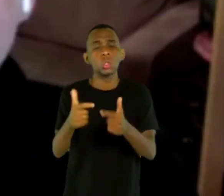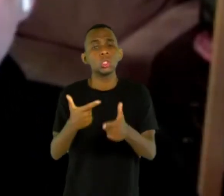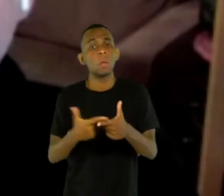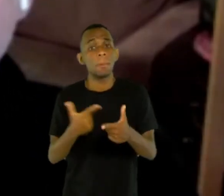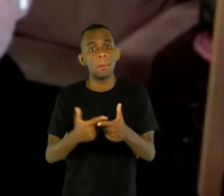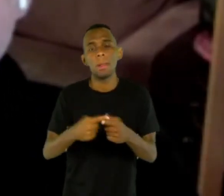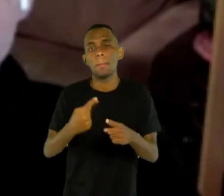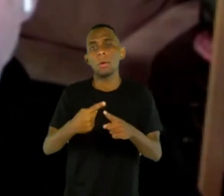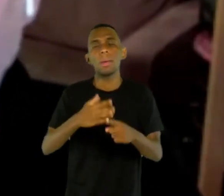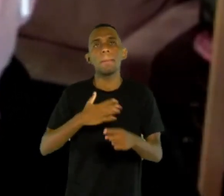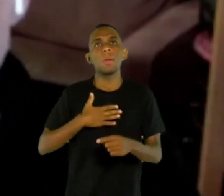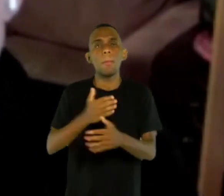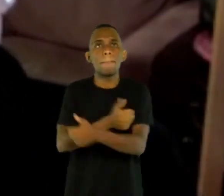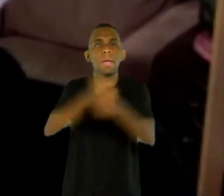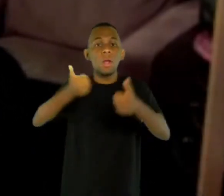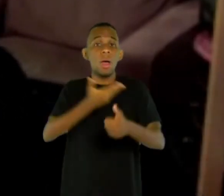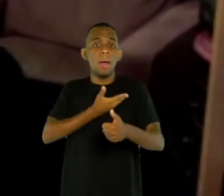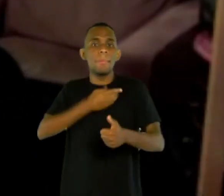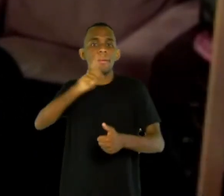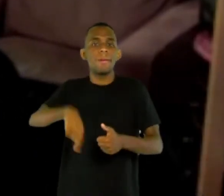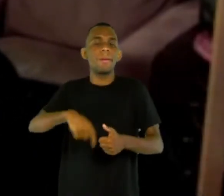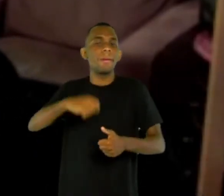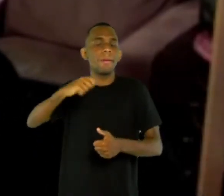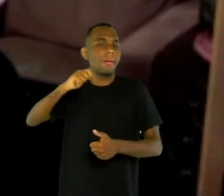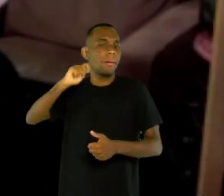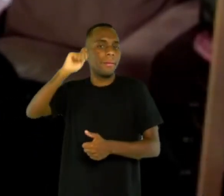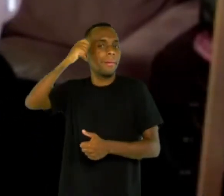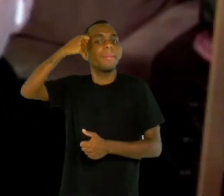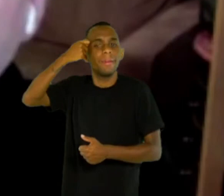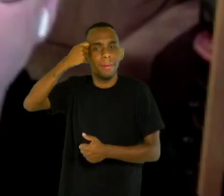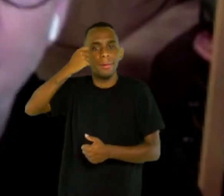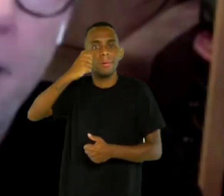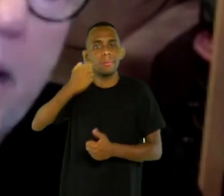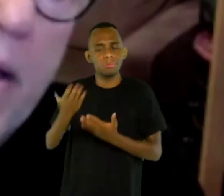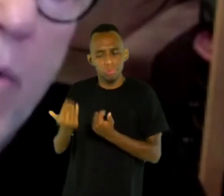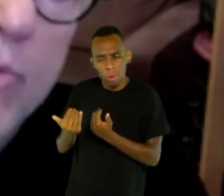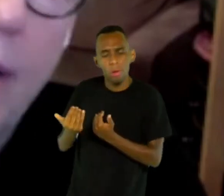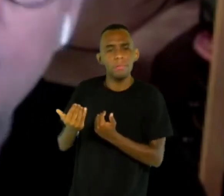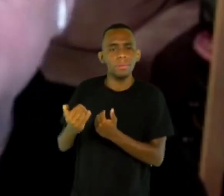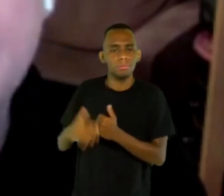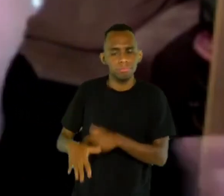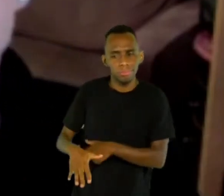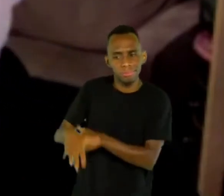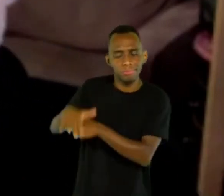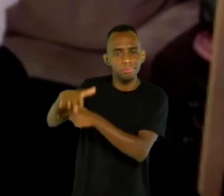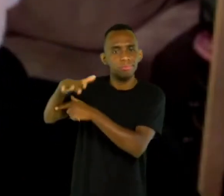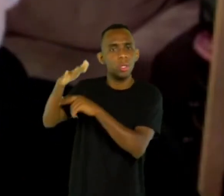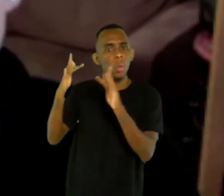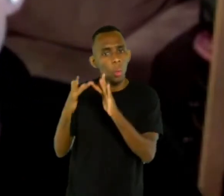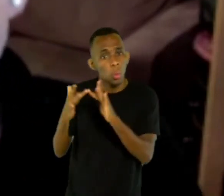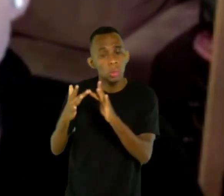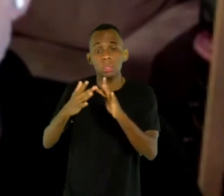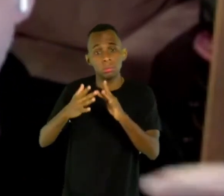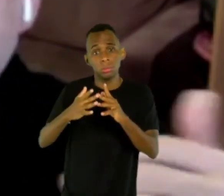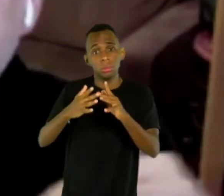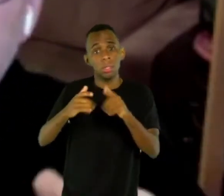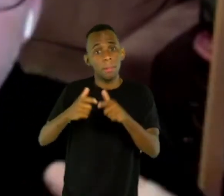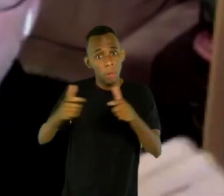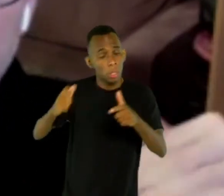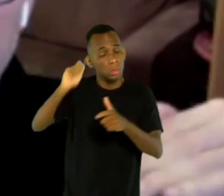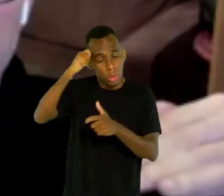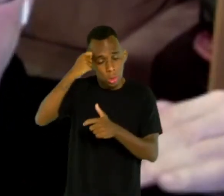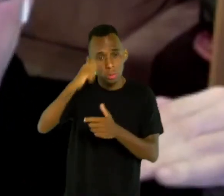era negro. Ao longo da minha infância e da minha adolescência, né, O Zé Luiz ele era negro,